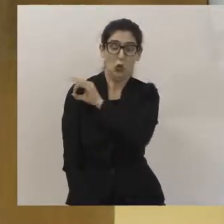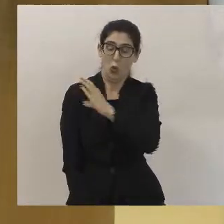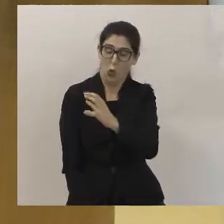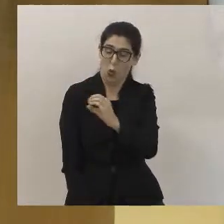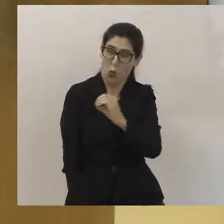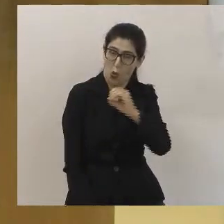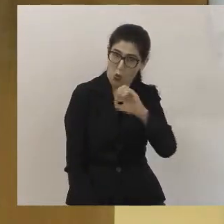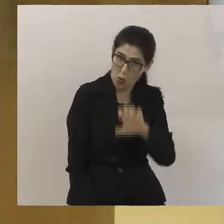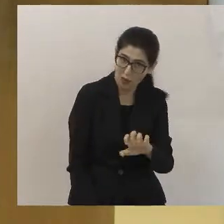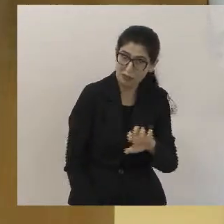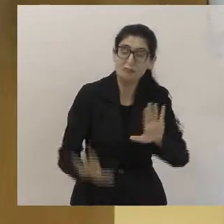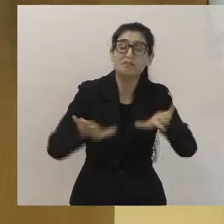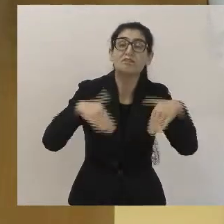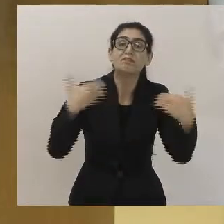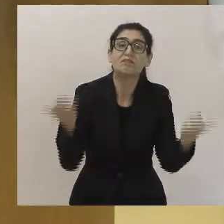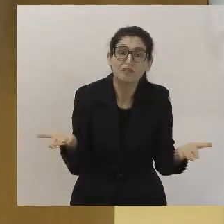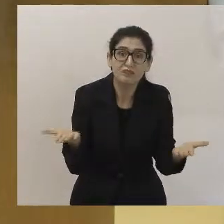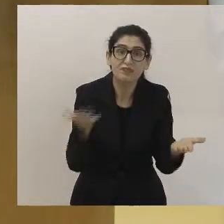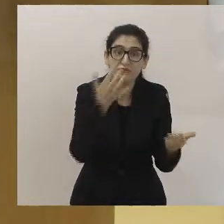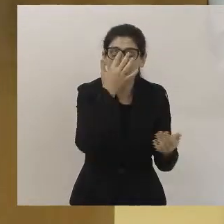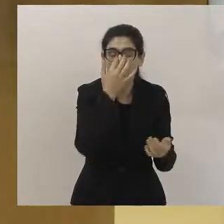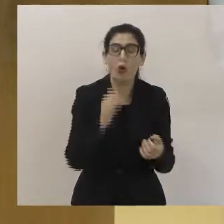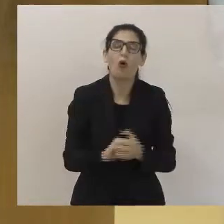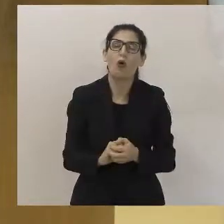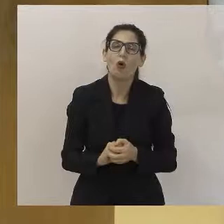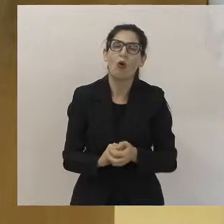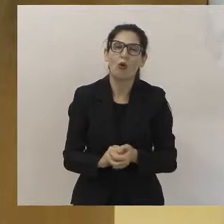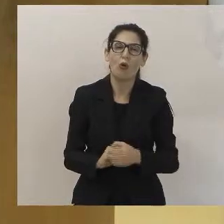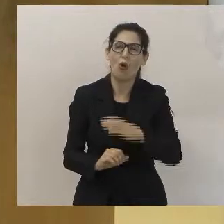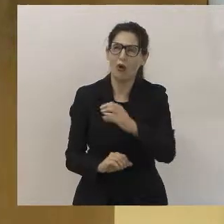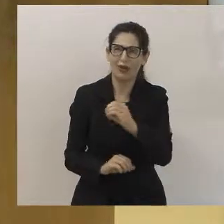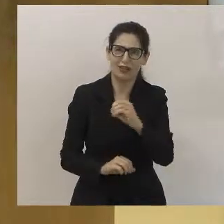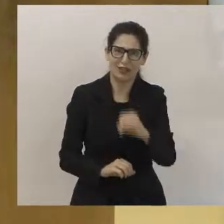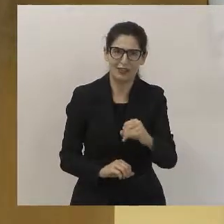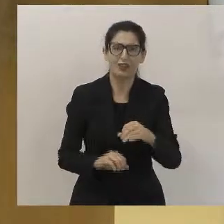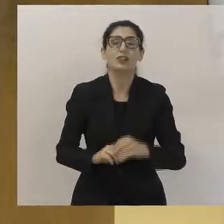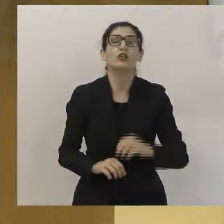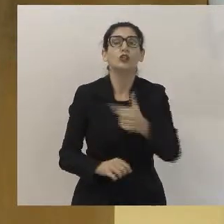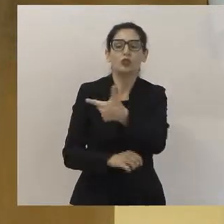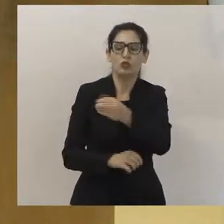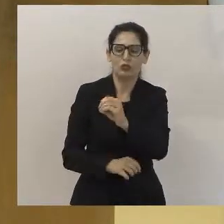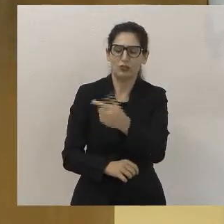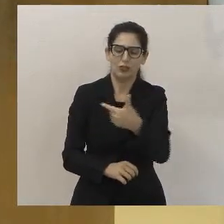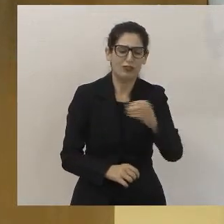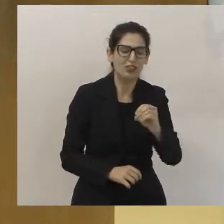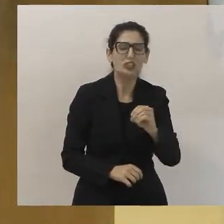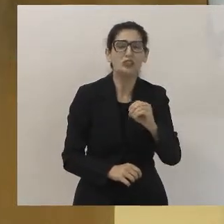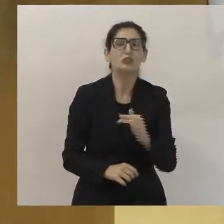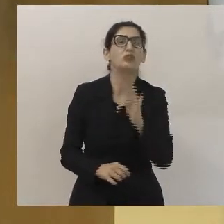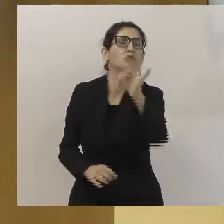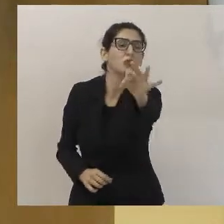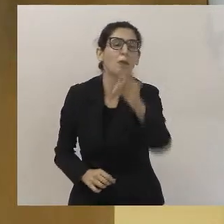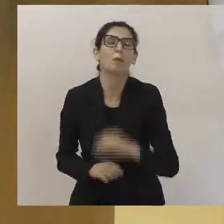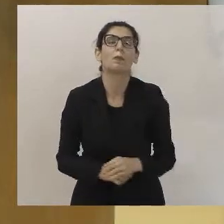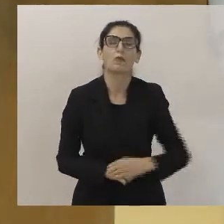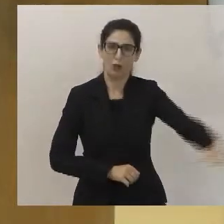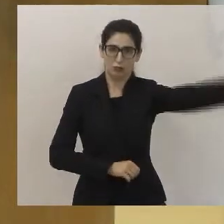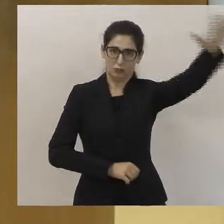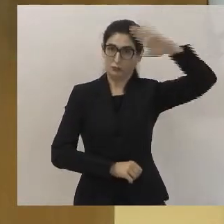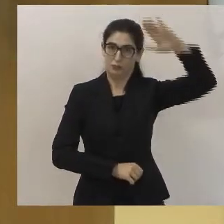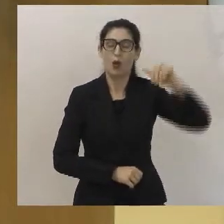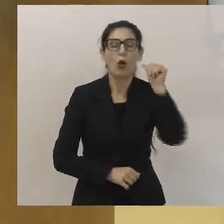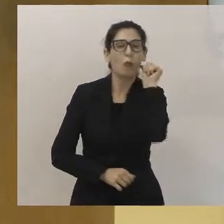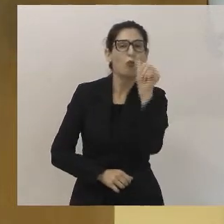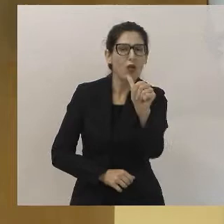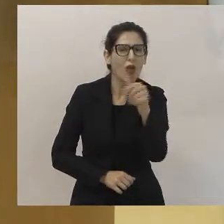de ocooe 2020 aí a coronel ligou looks que vai fazer